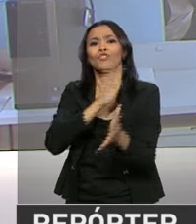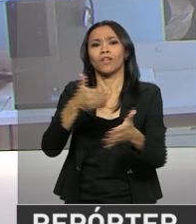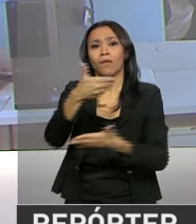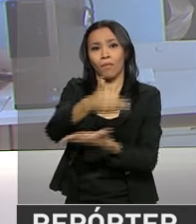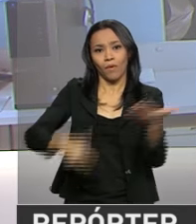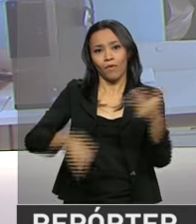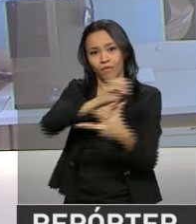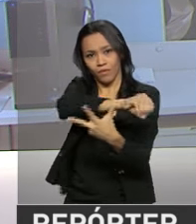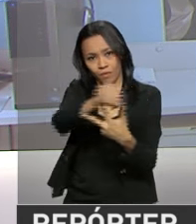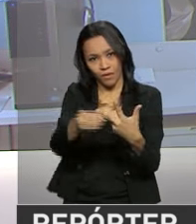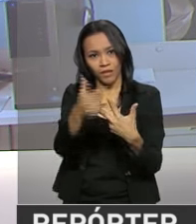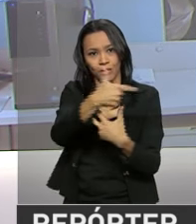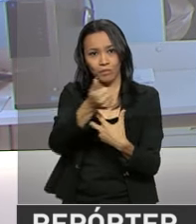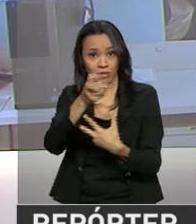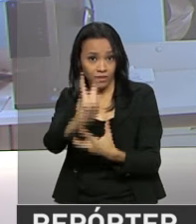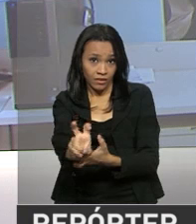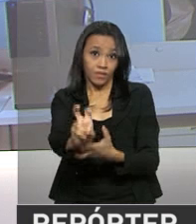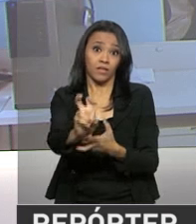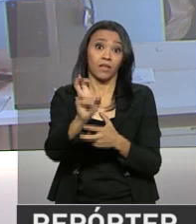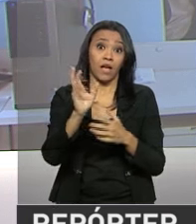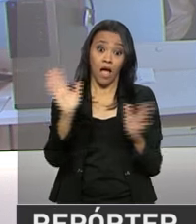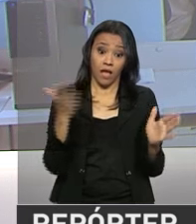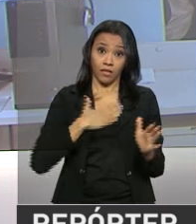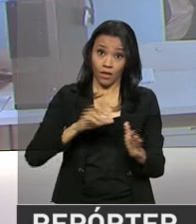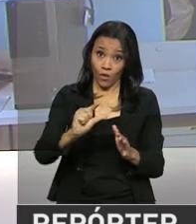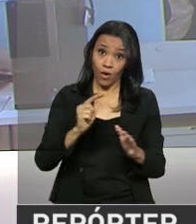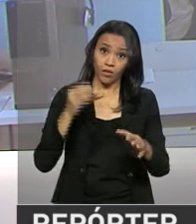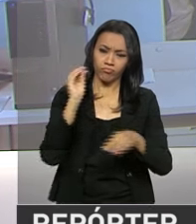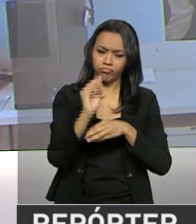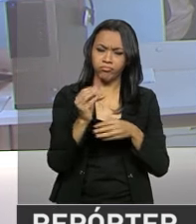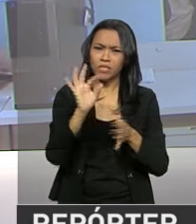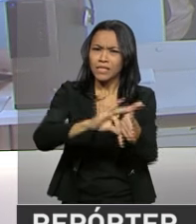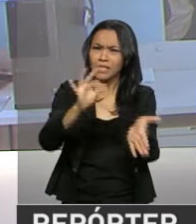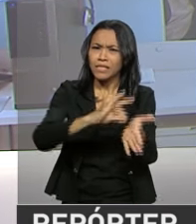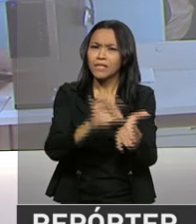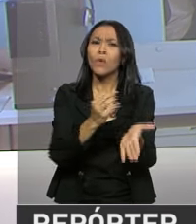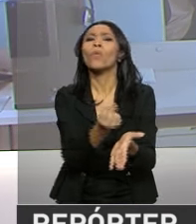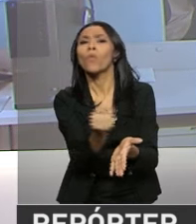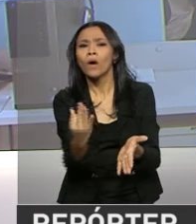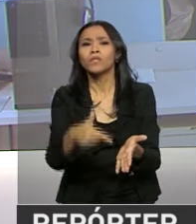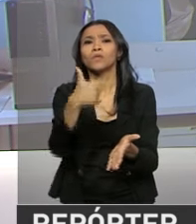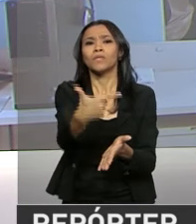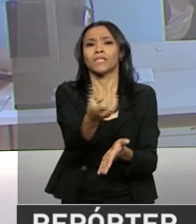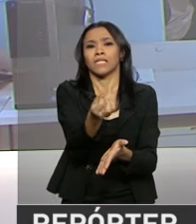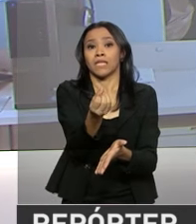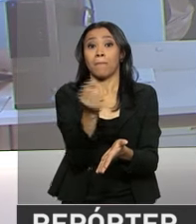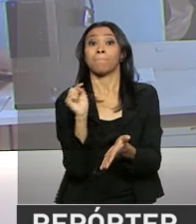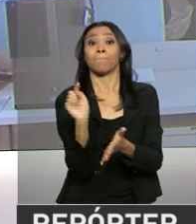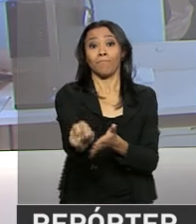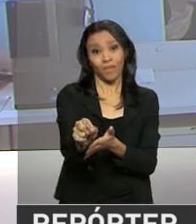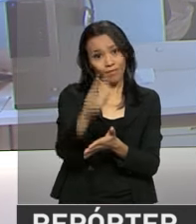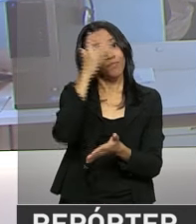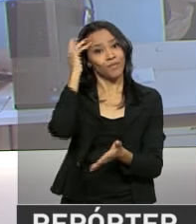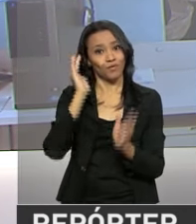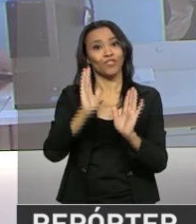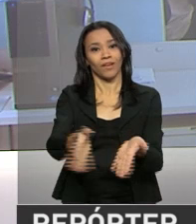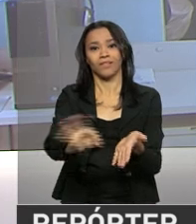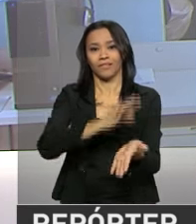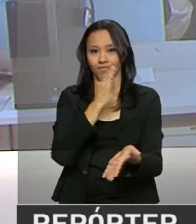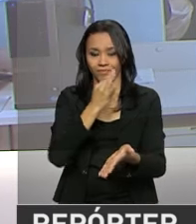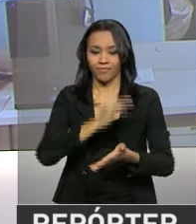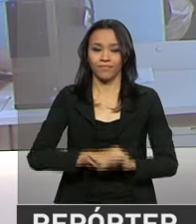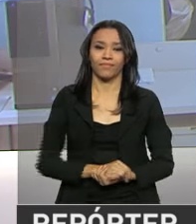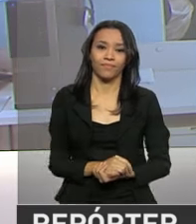em 2015. Até agora, o sistema do SISU registrou cerca de 260 mil candidatos